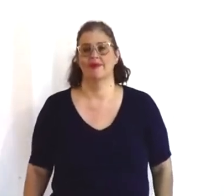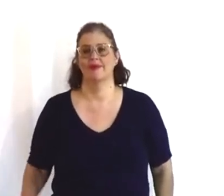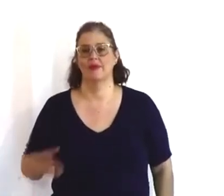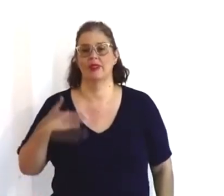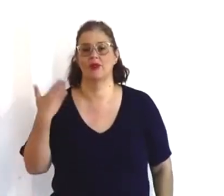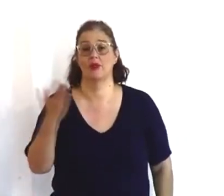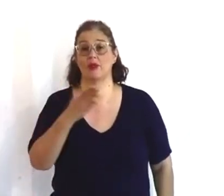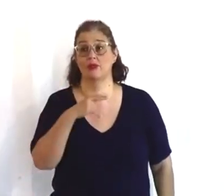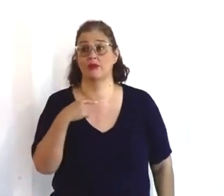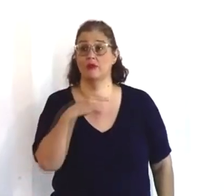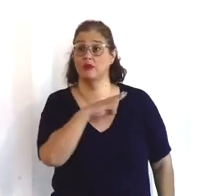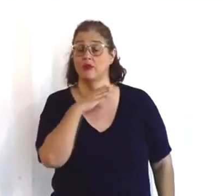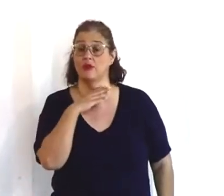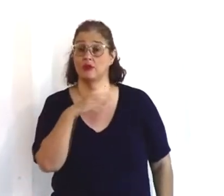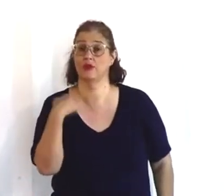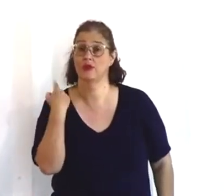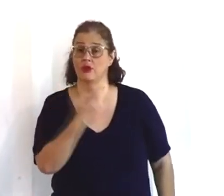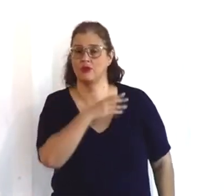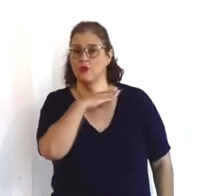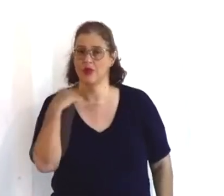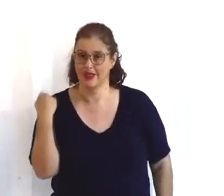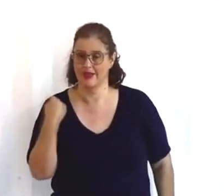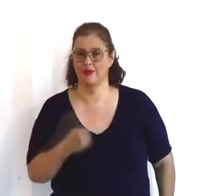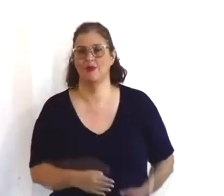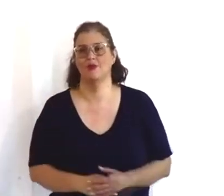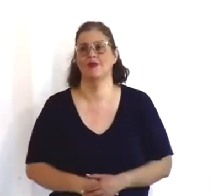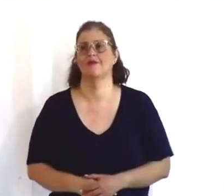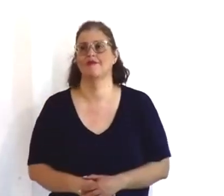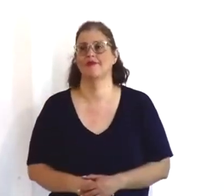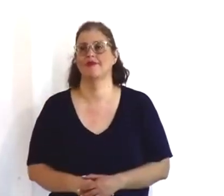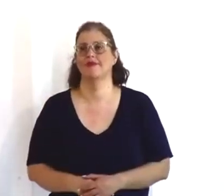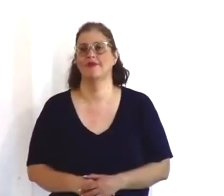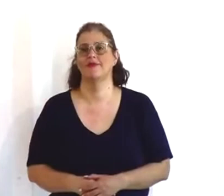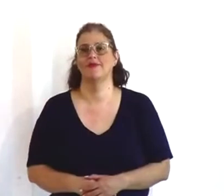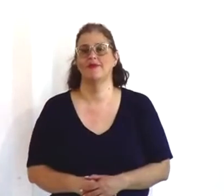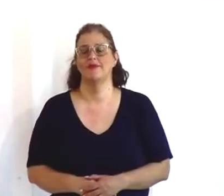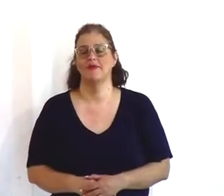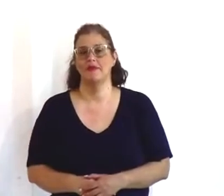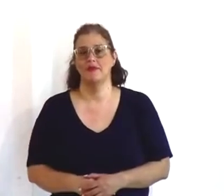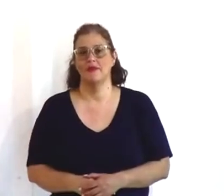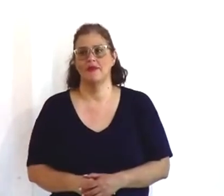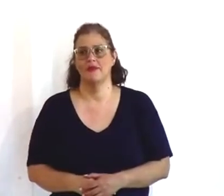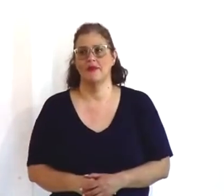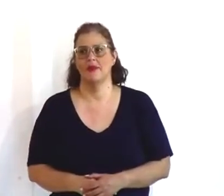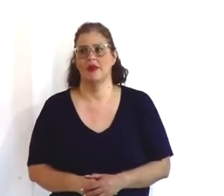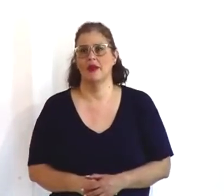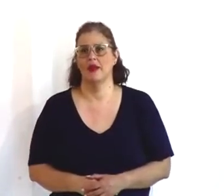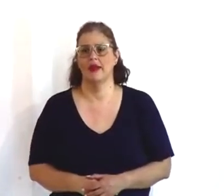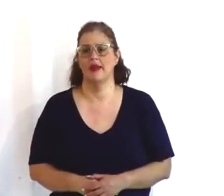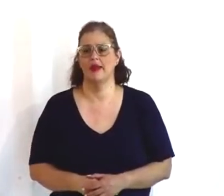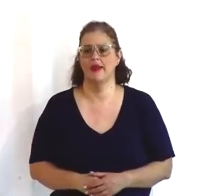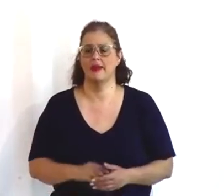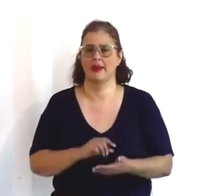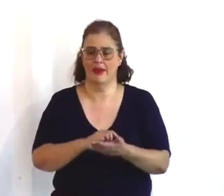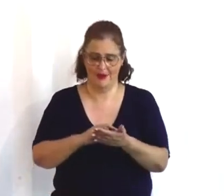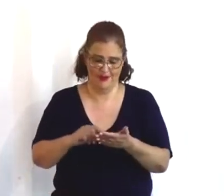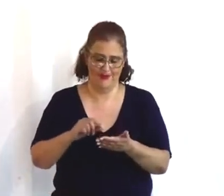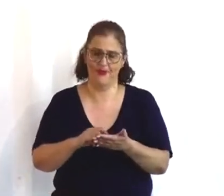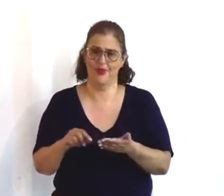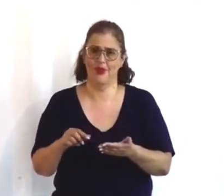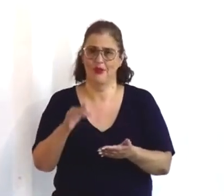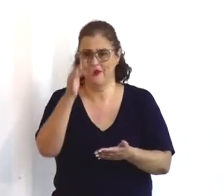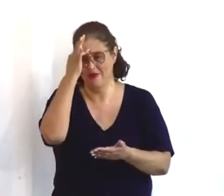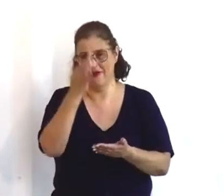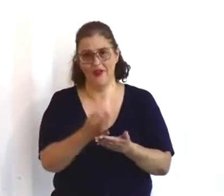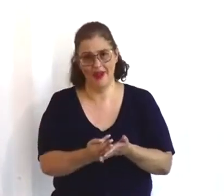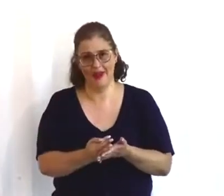morremos, o nosso nome é apagado de alguns registros da terra. Eu sei que existe um banco de dados de certidão